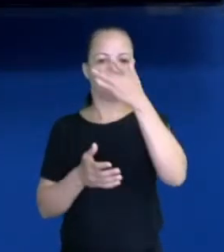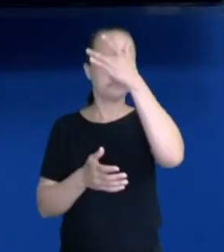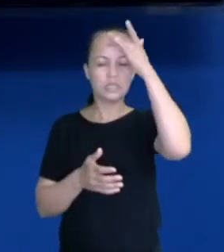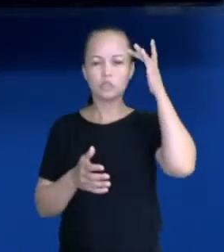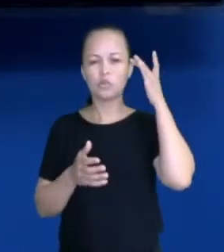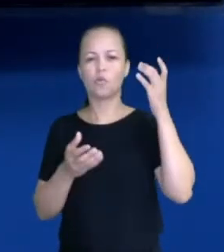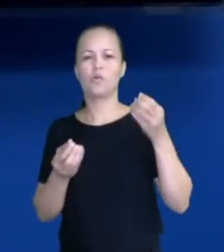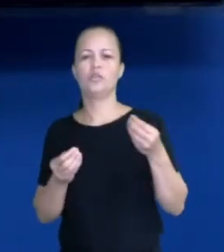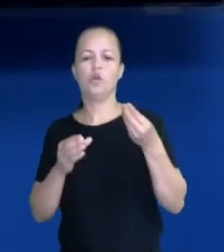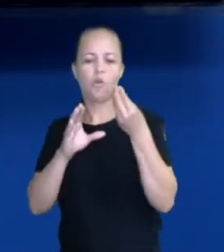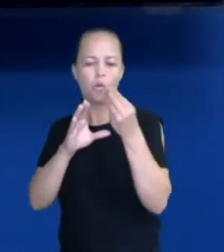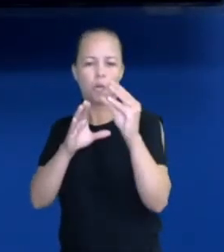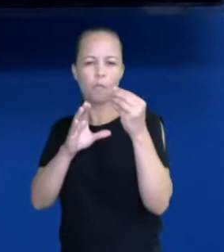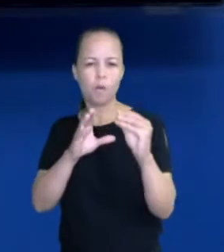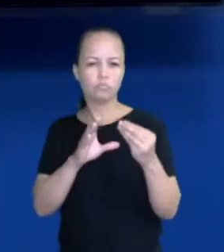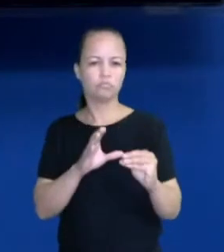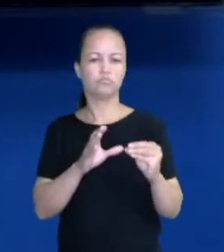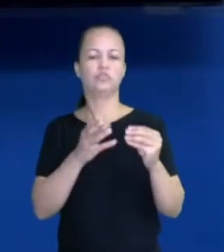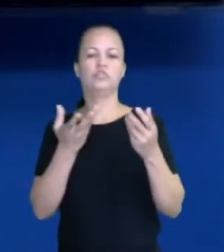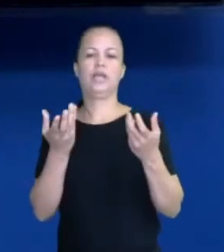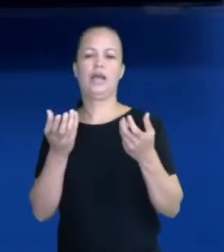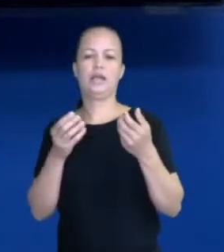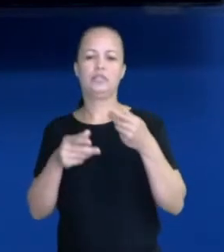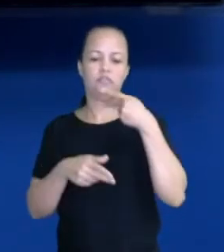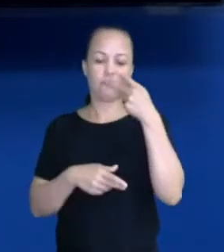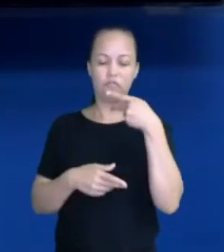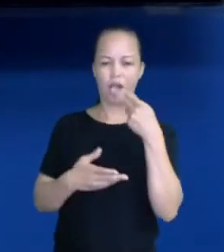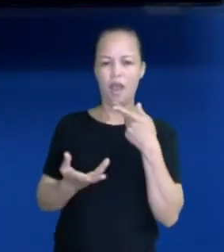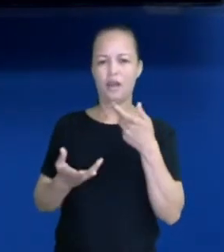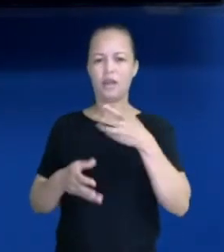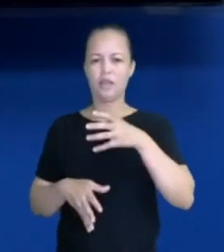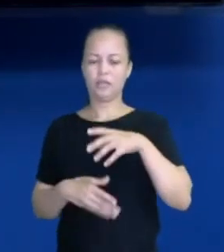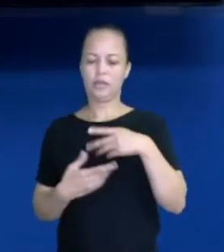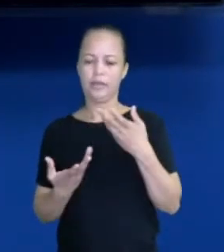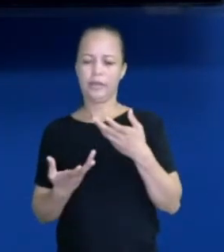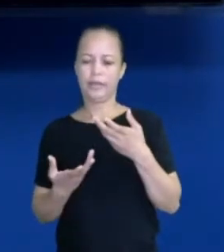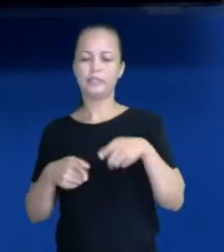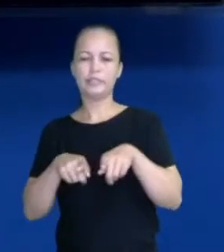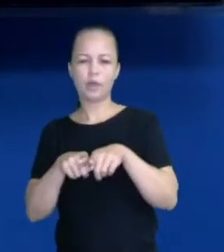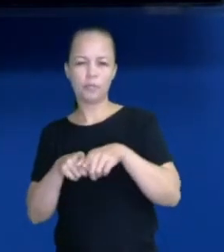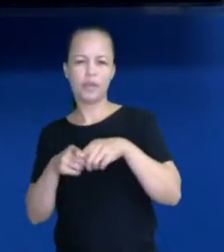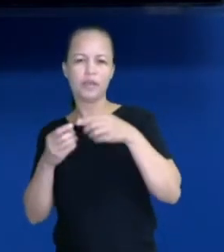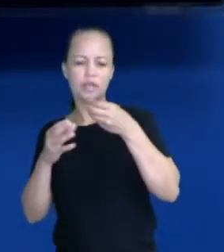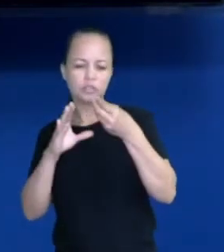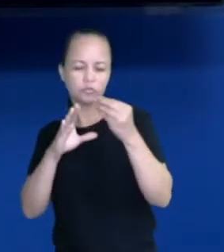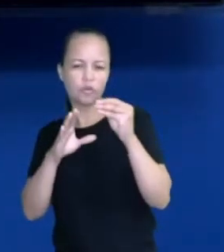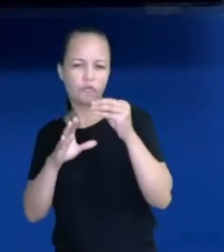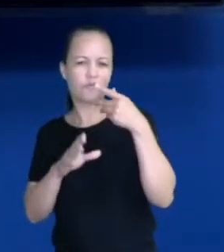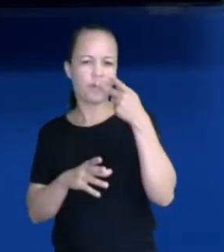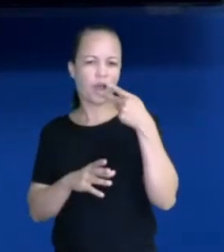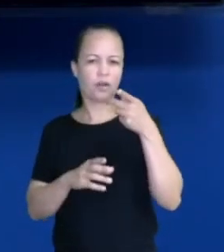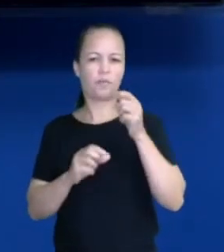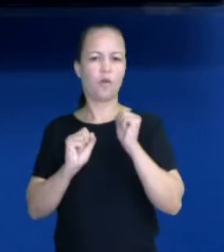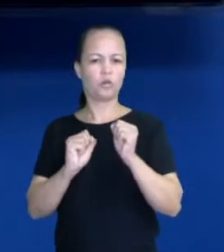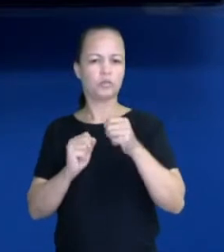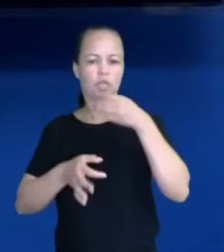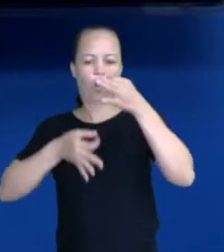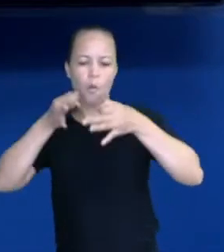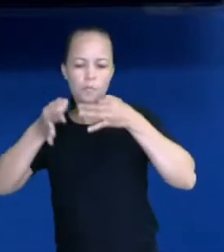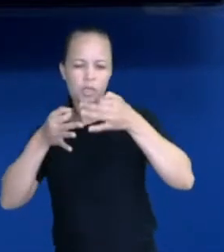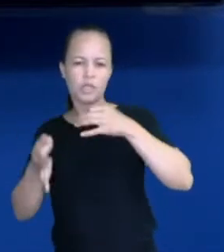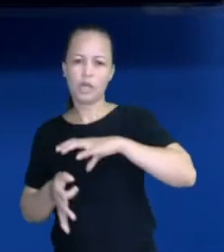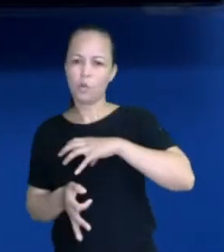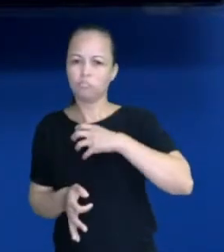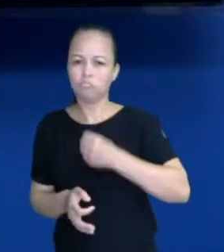fazendo comentários, e nesses comentários a gente expondo esse ódio, essa opinião, que não será uma